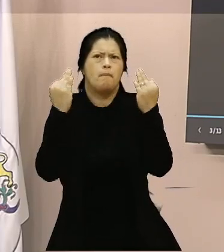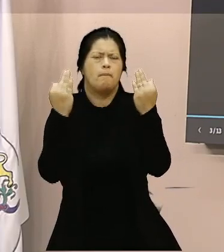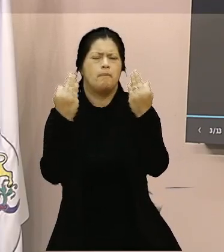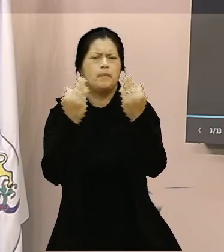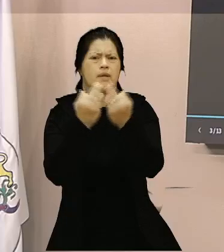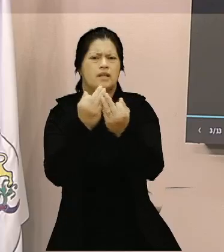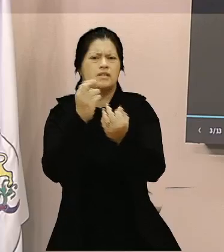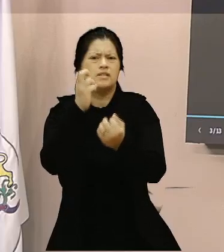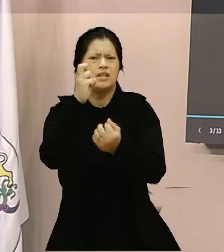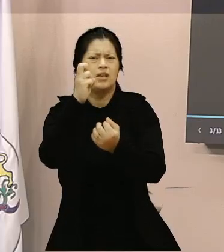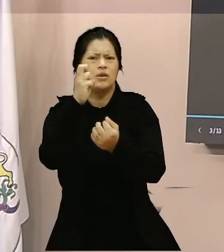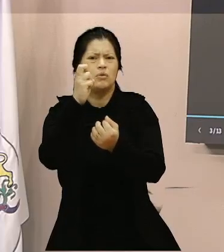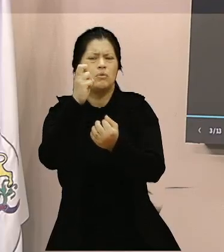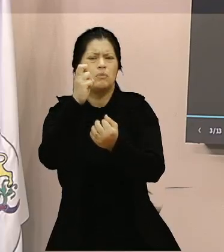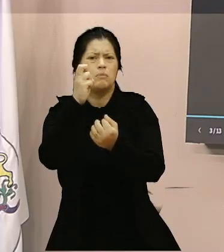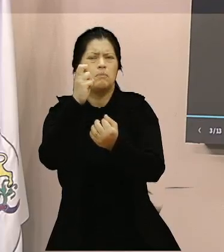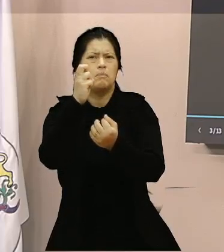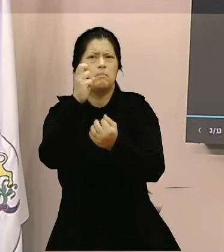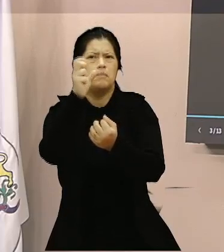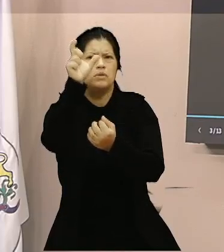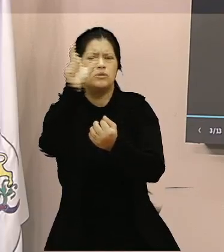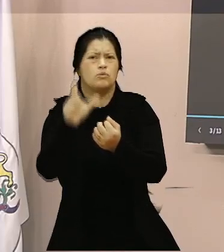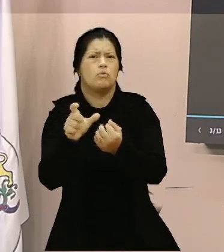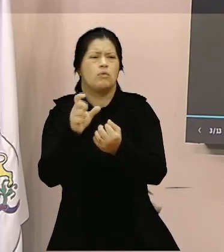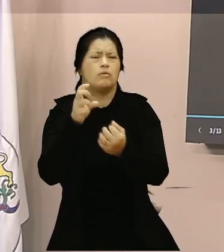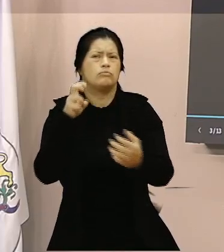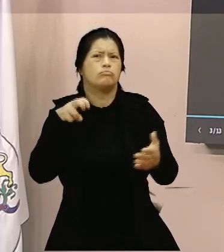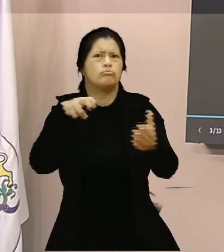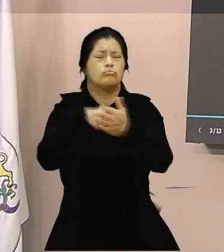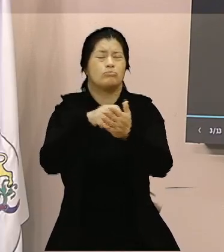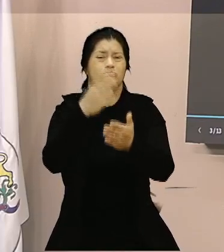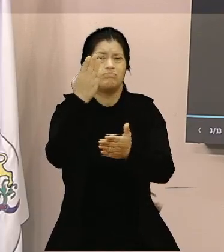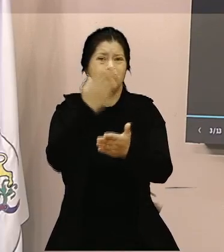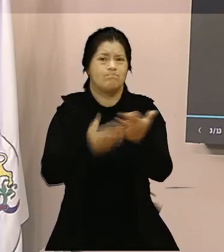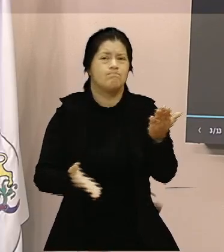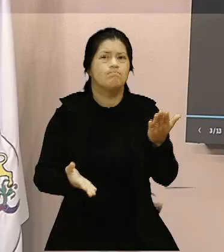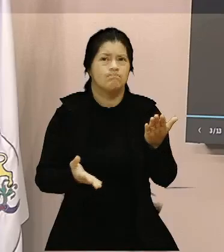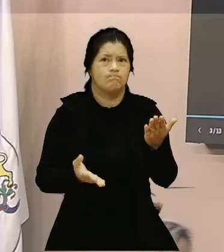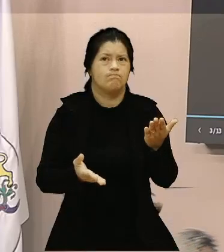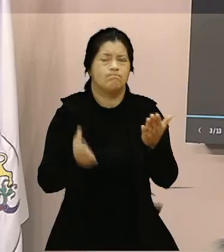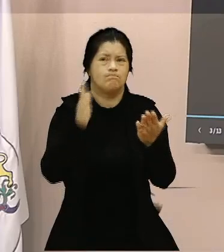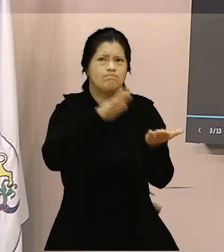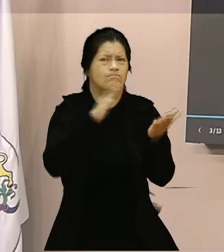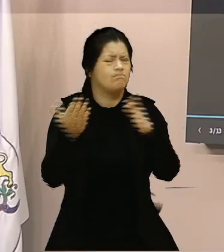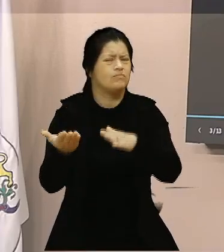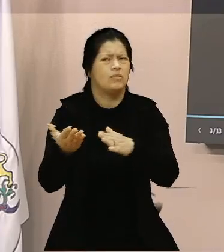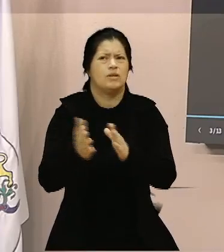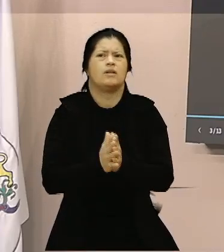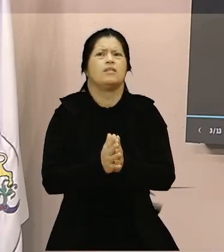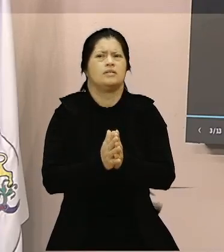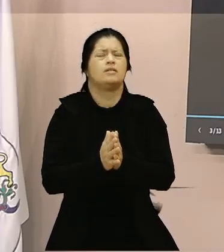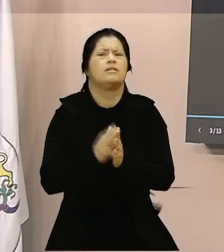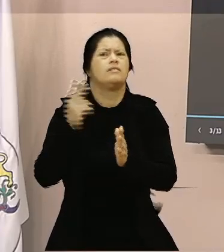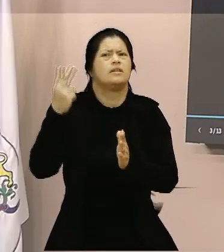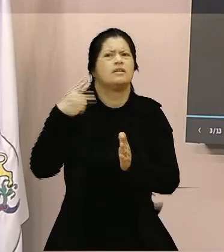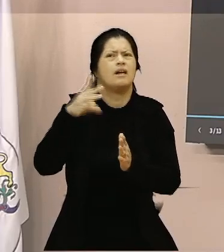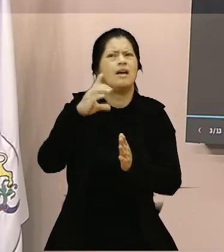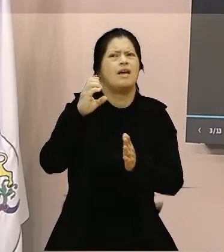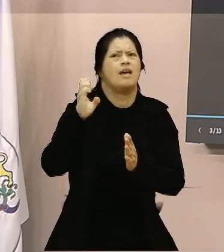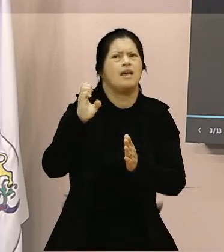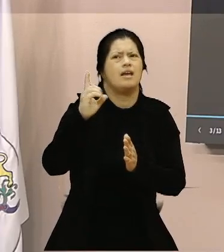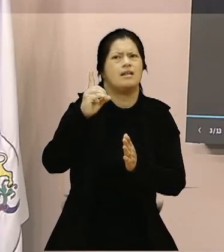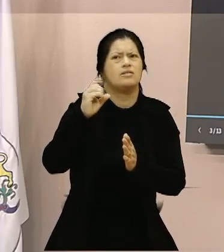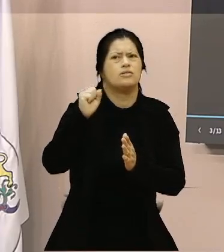pessoas perdemos lá num único acidente. Então, ali é terrível também, o vereador Edson conhece